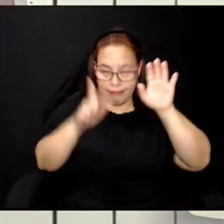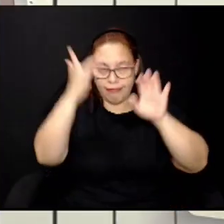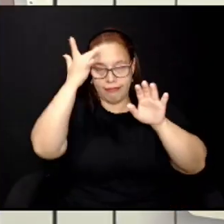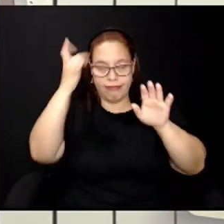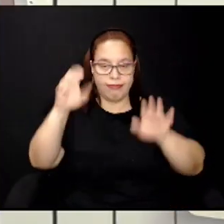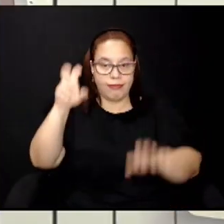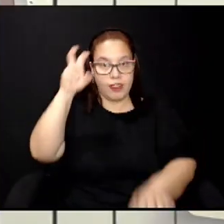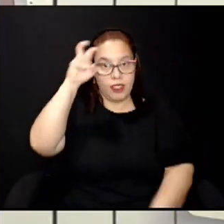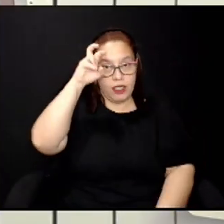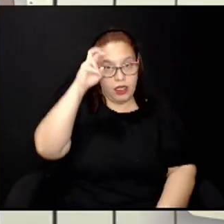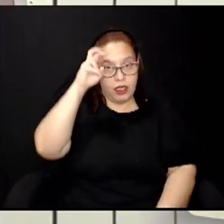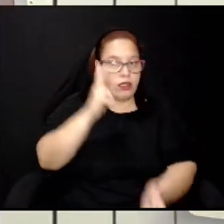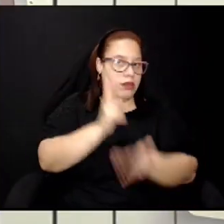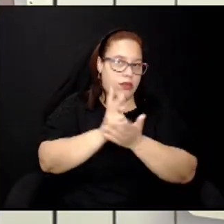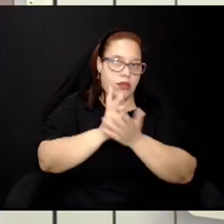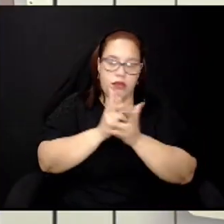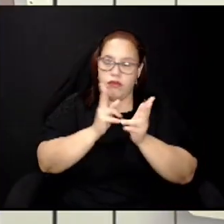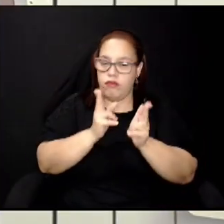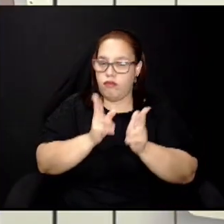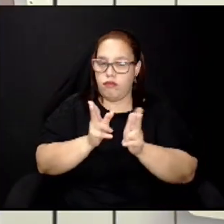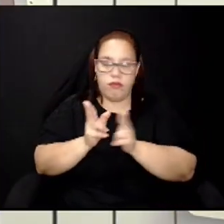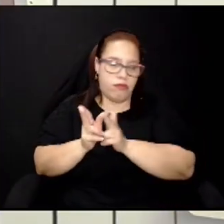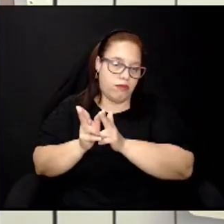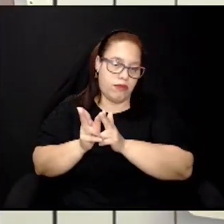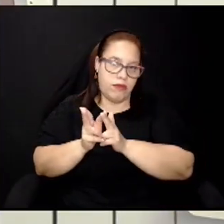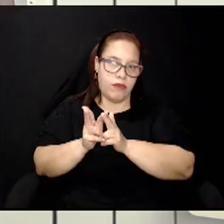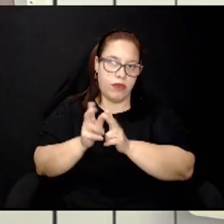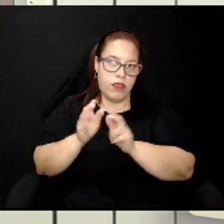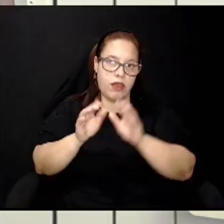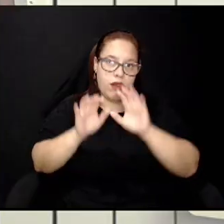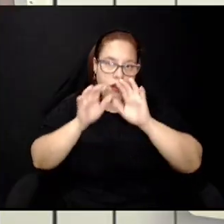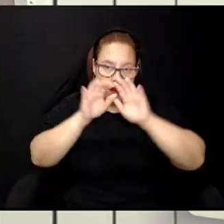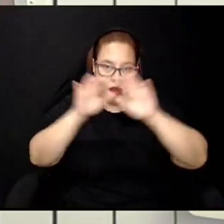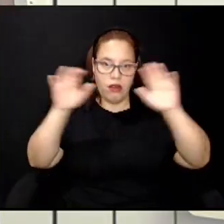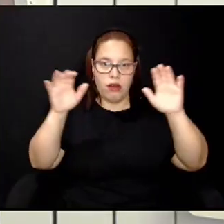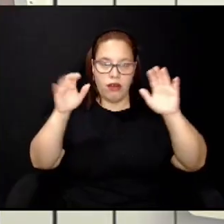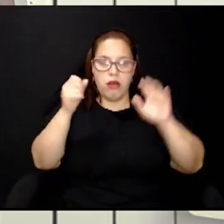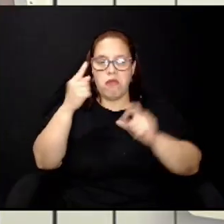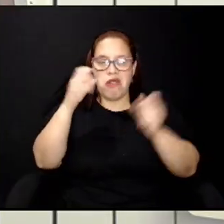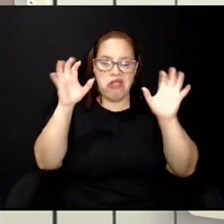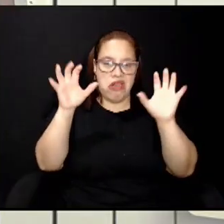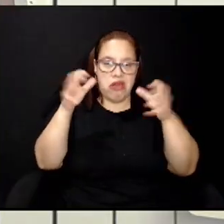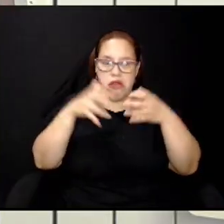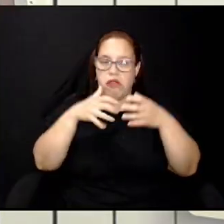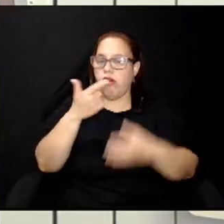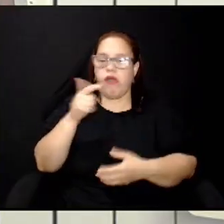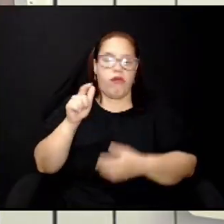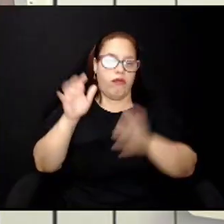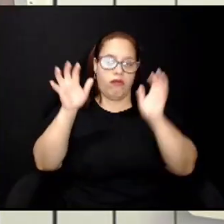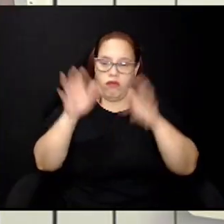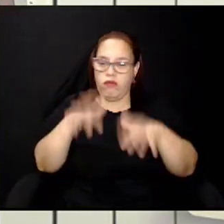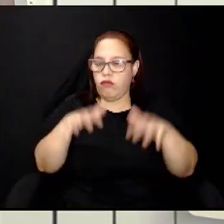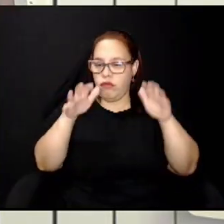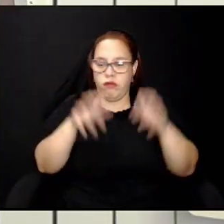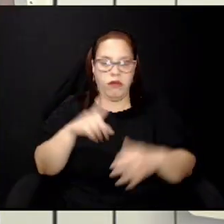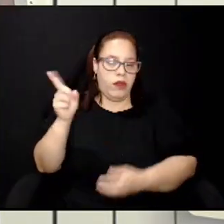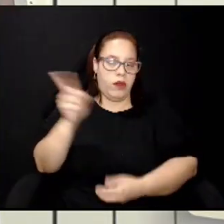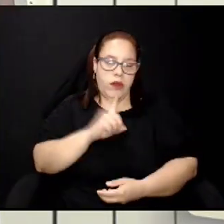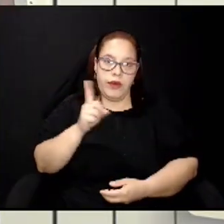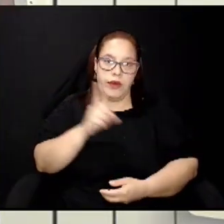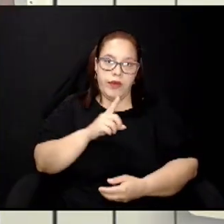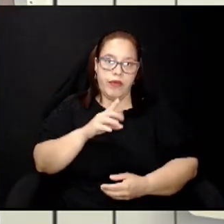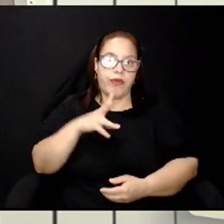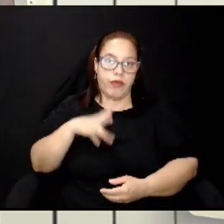segue esta mesma tendência de tempo aberto, pouca nebulosidade, não tem previsão de chuva, então é tempo firme.